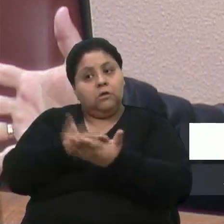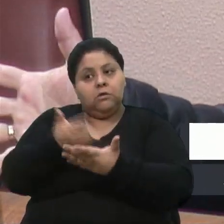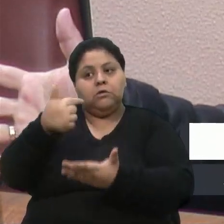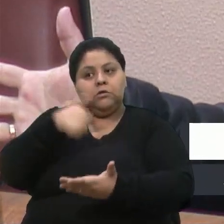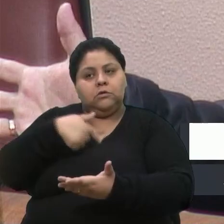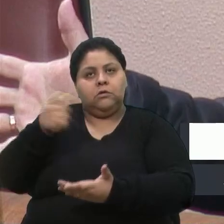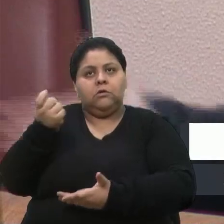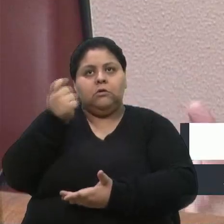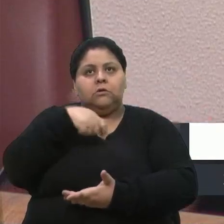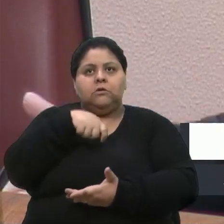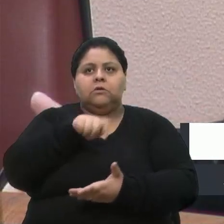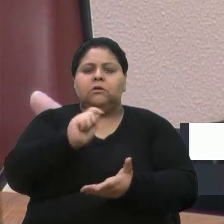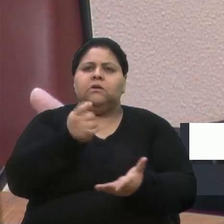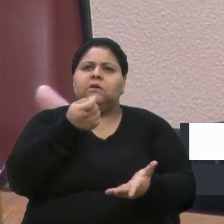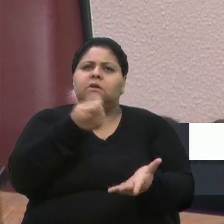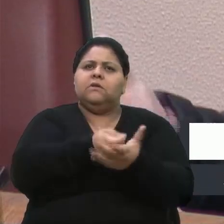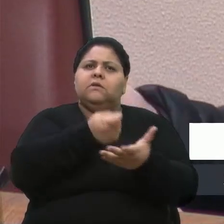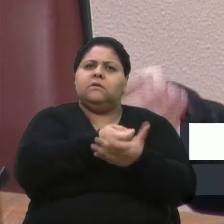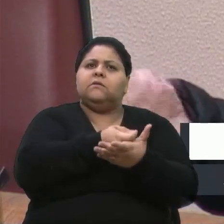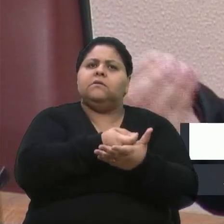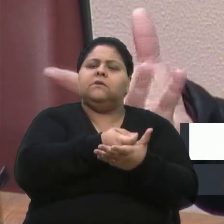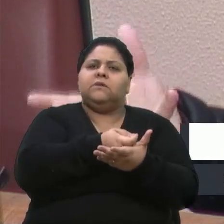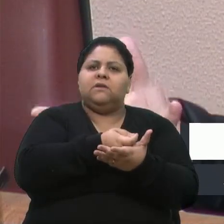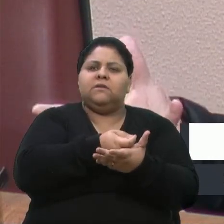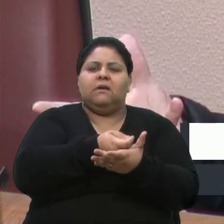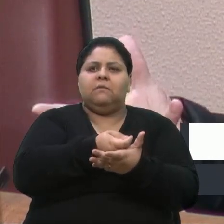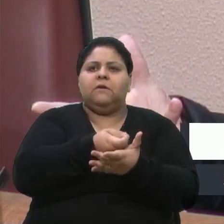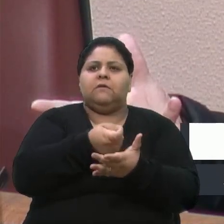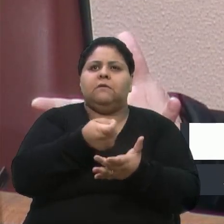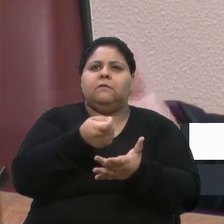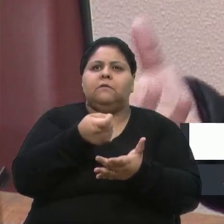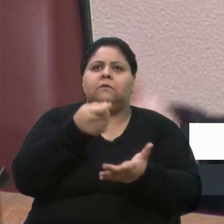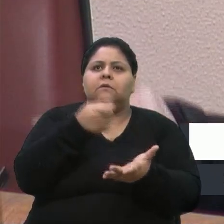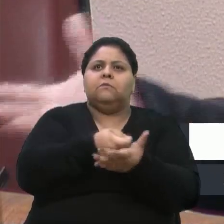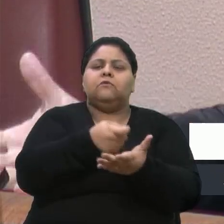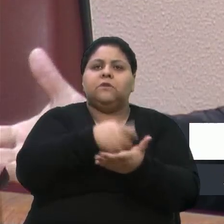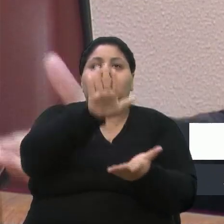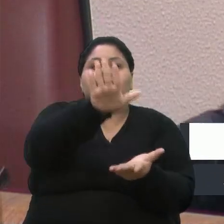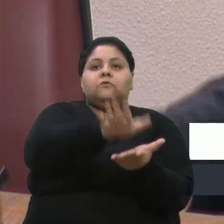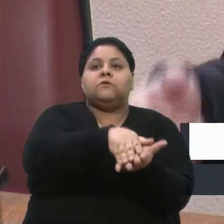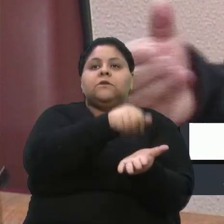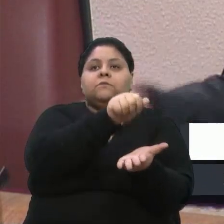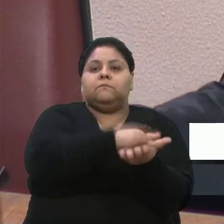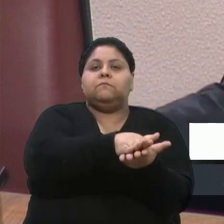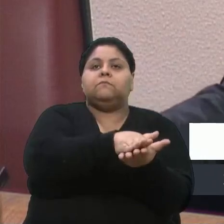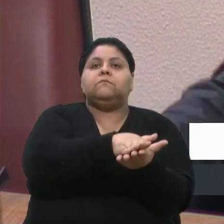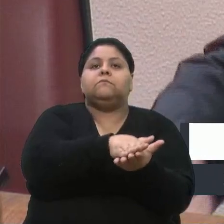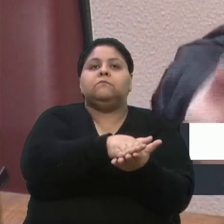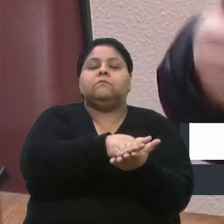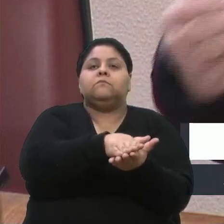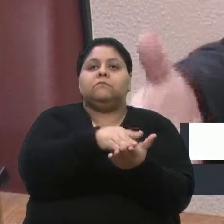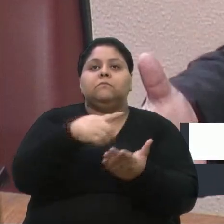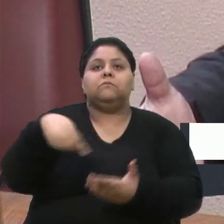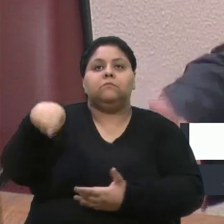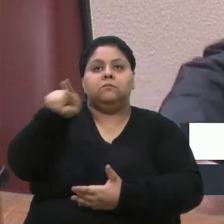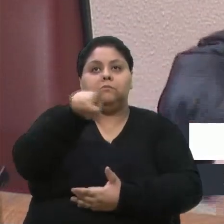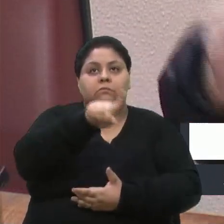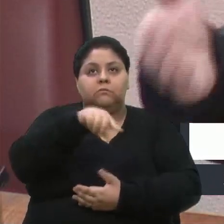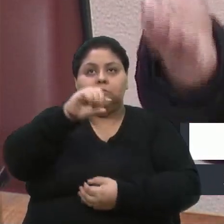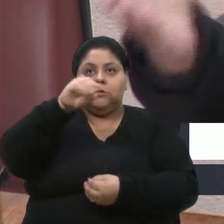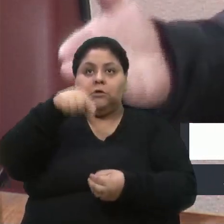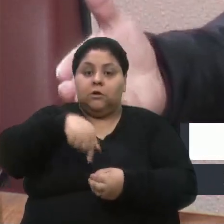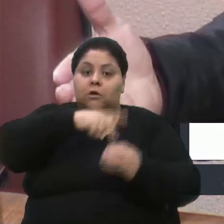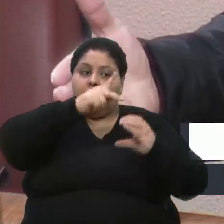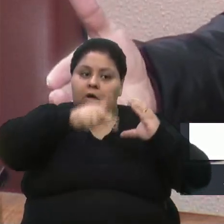indenizado. Por que demoraram tanto? O que está acontecendo? É nesse sentido que a gente aqui está dentro da casa e é